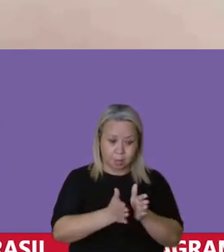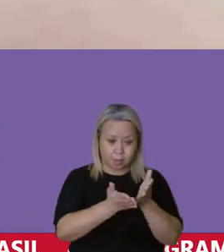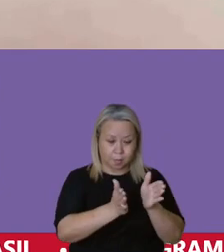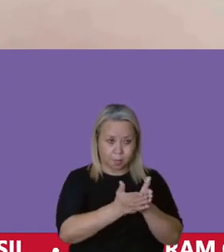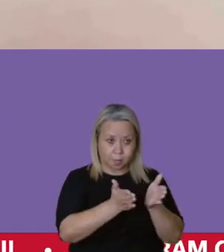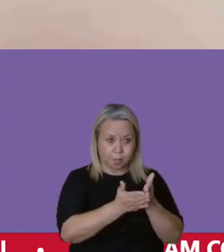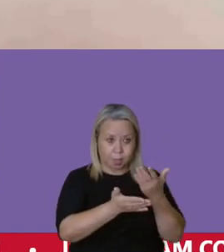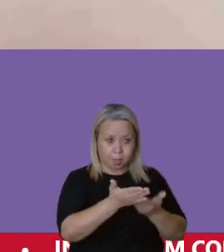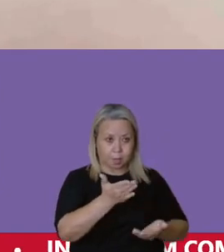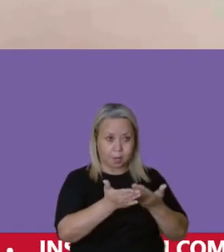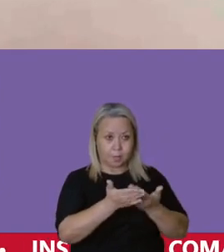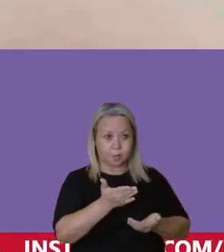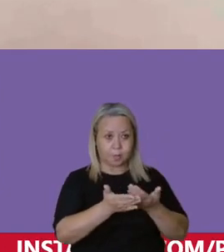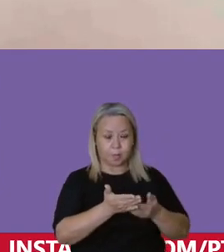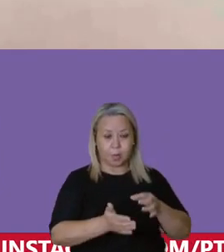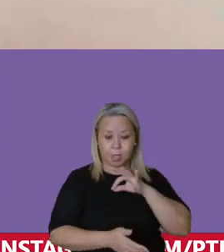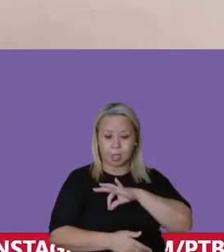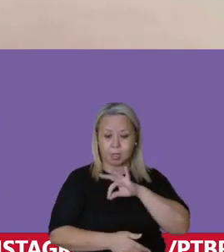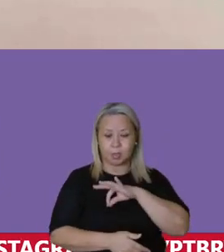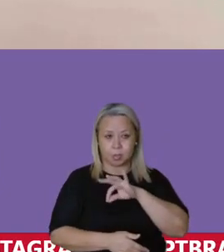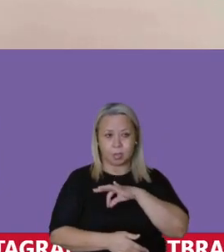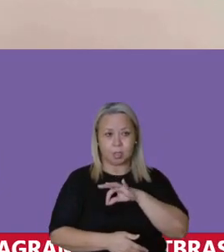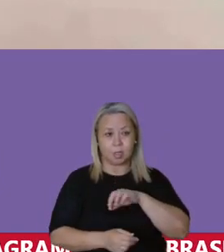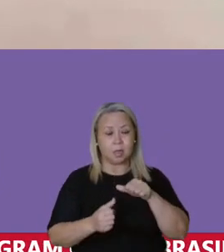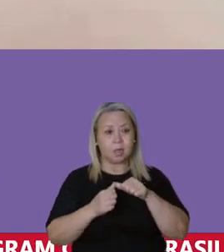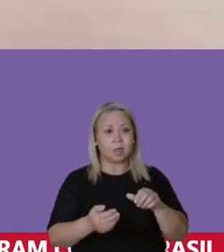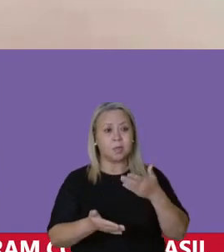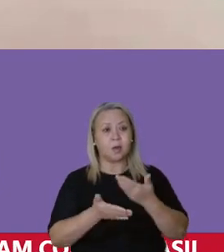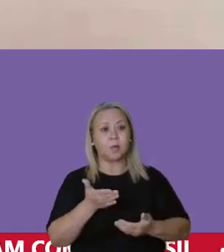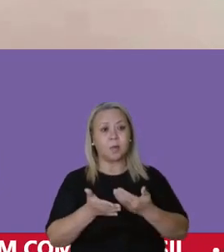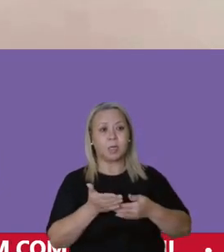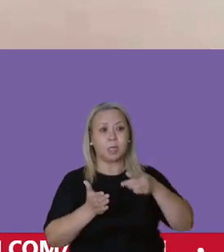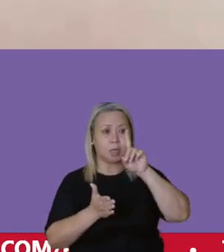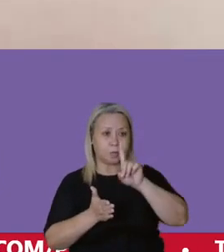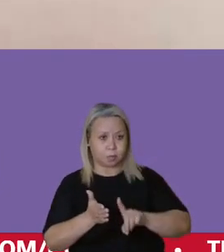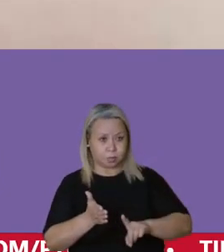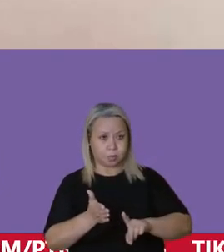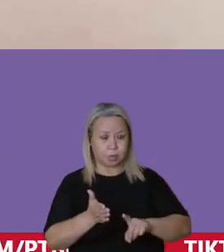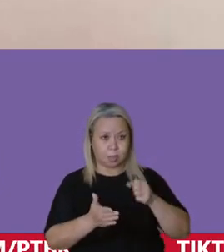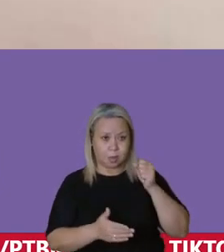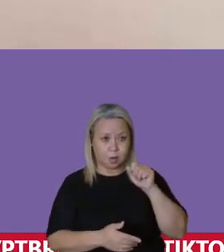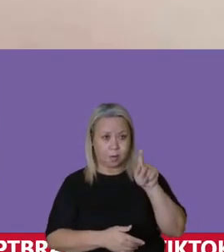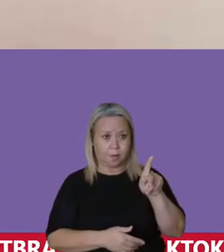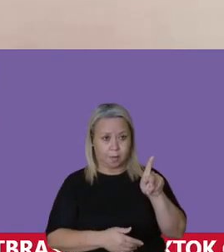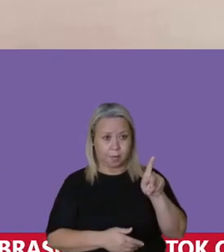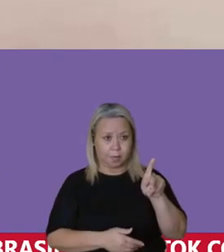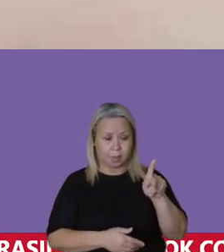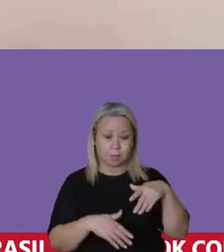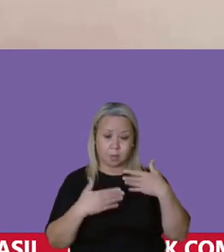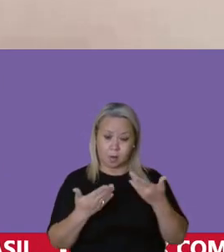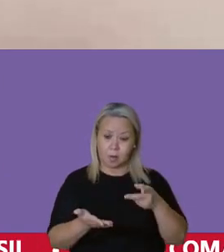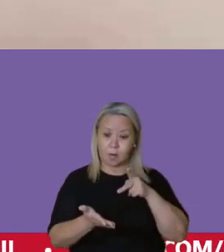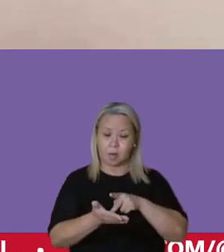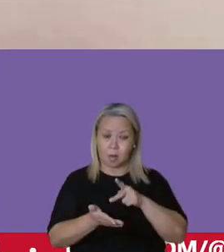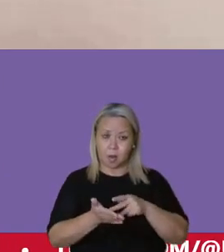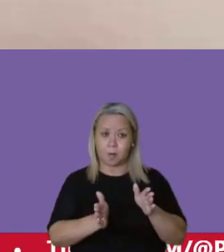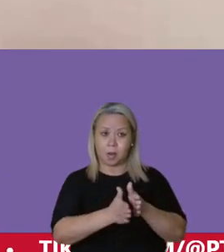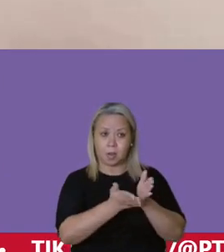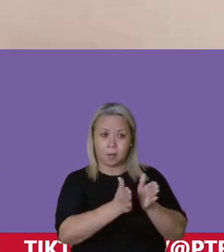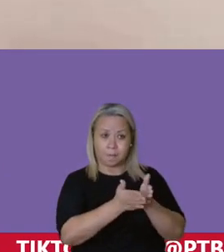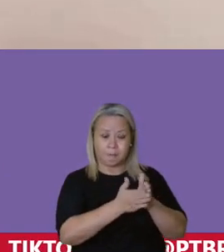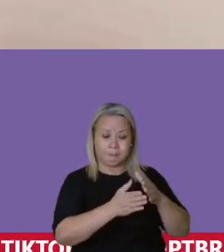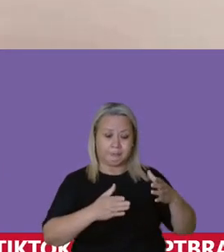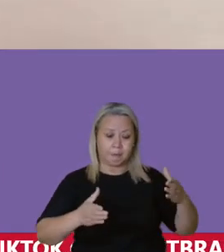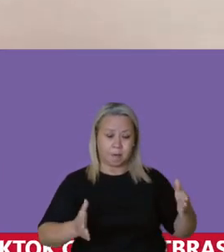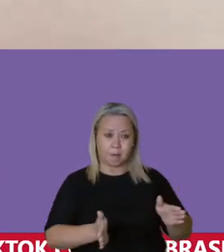perda de renda com a reforma da Previdência estão perdendo um direito previdenciário. Então, é aumento de pobreza, é aumento